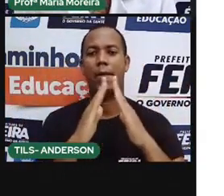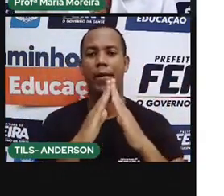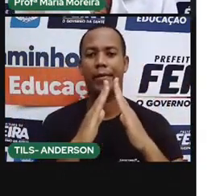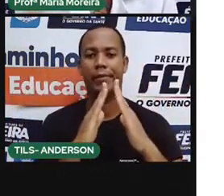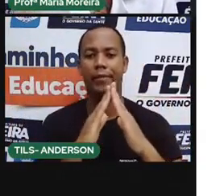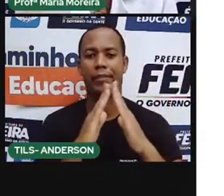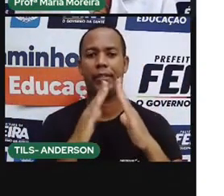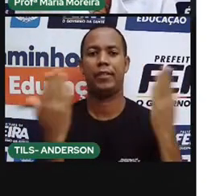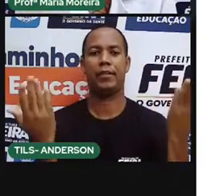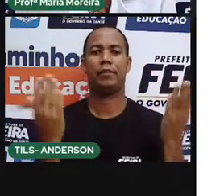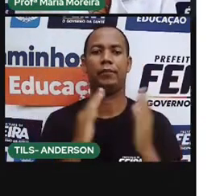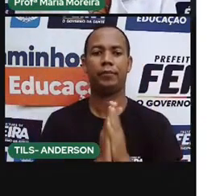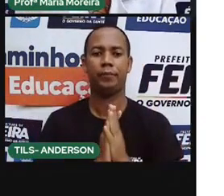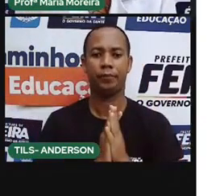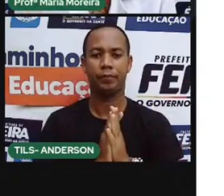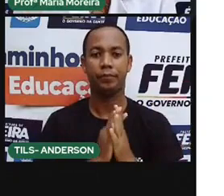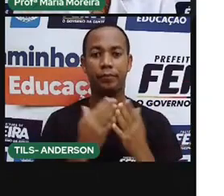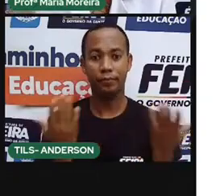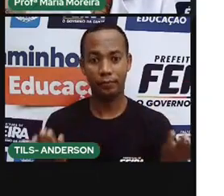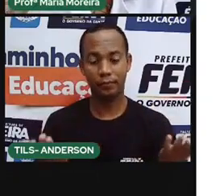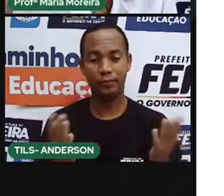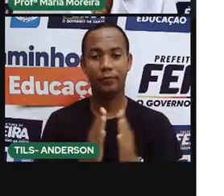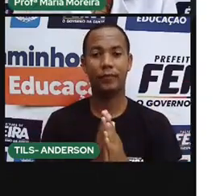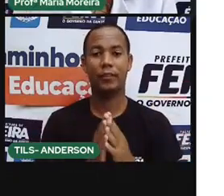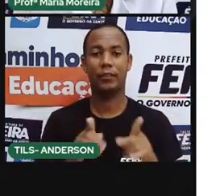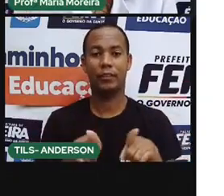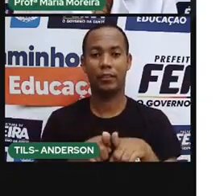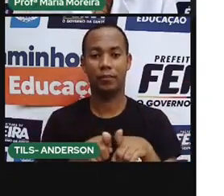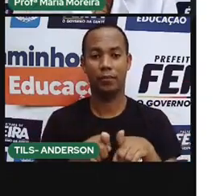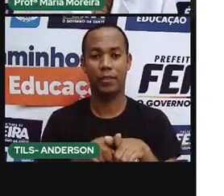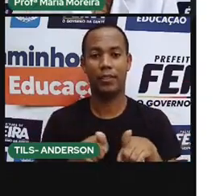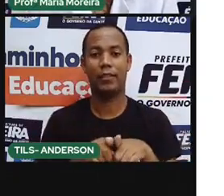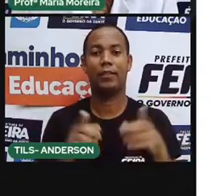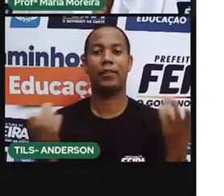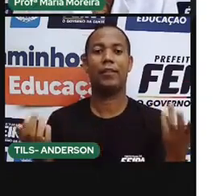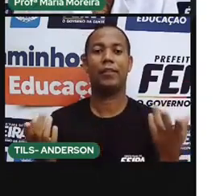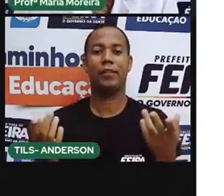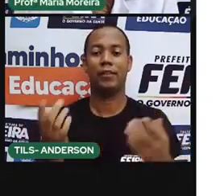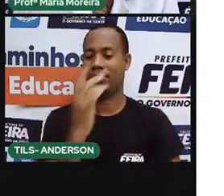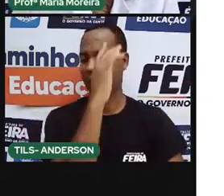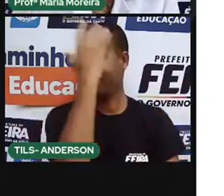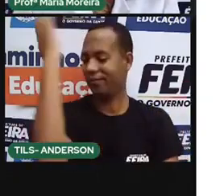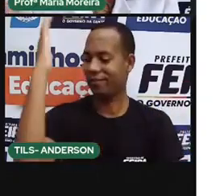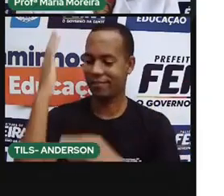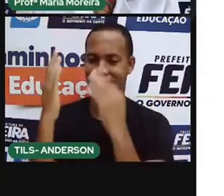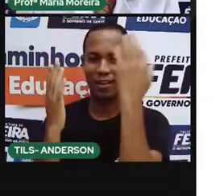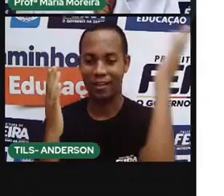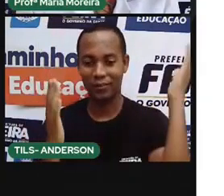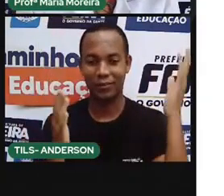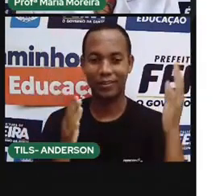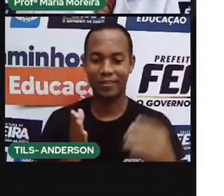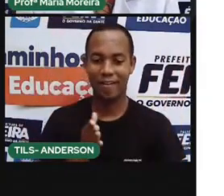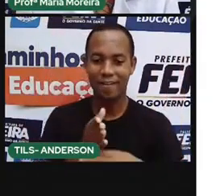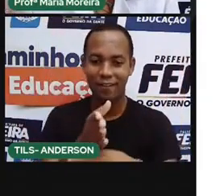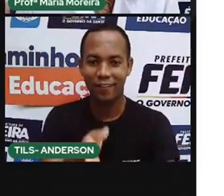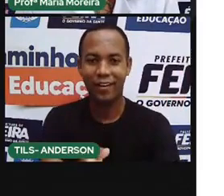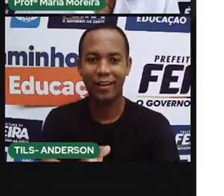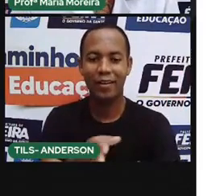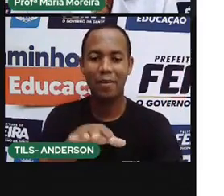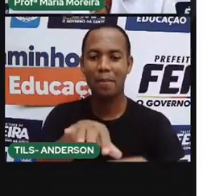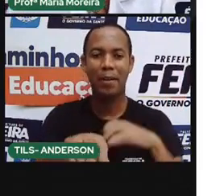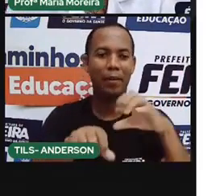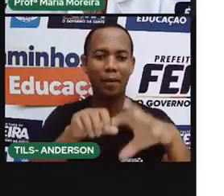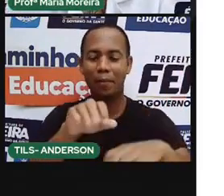sobre as moradias, não é isso? Que tiravam recursos de onde? Da natureza. Que a própria me mostrou imagens, né?